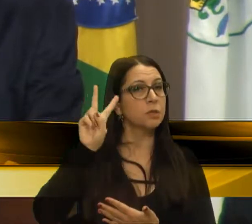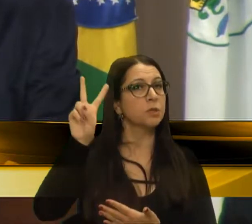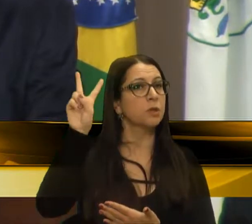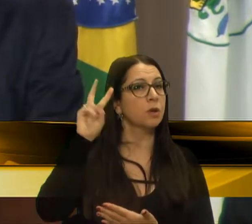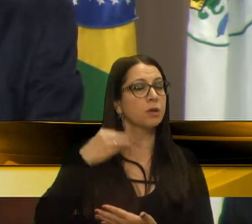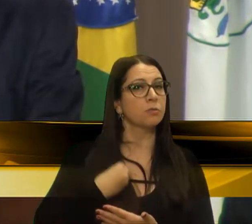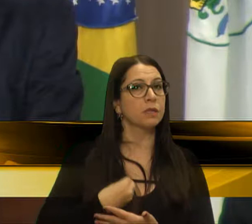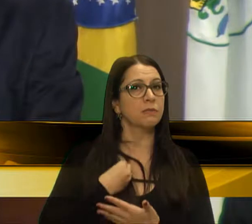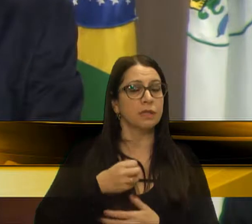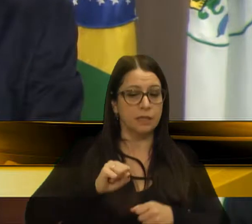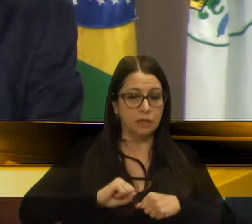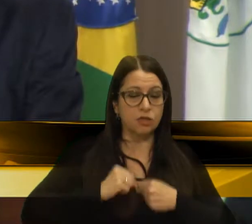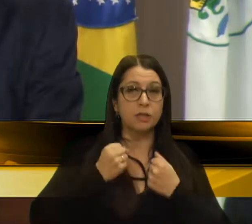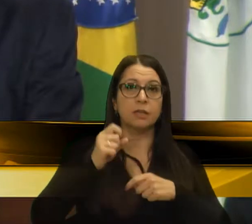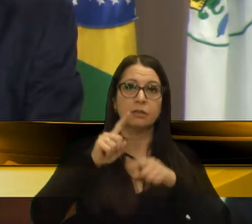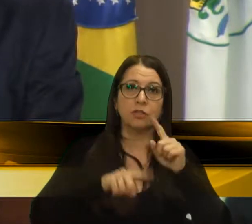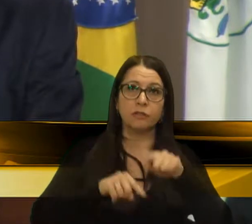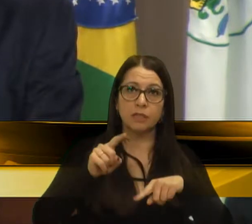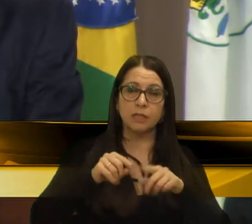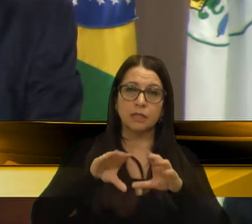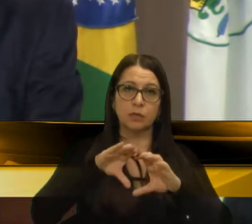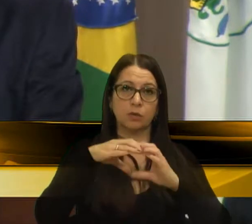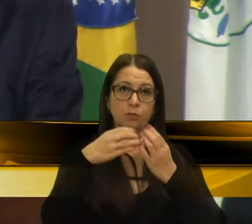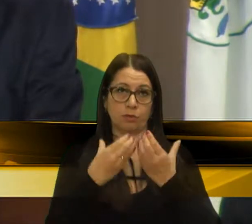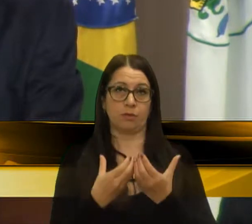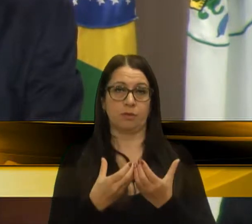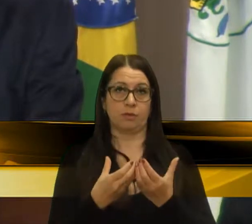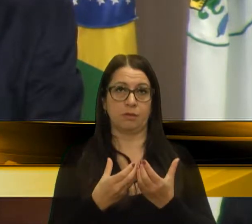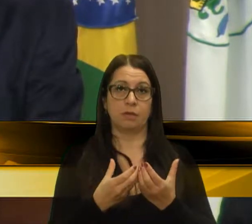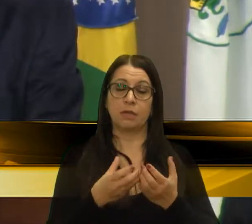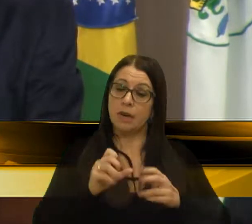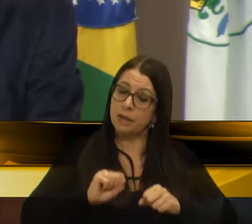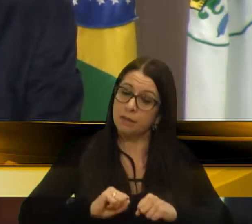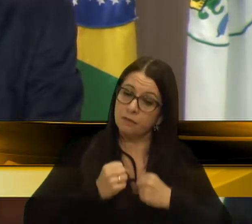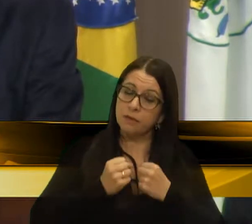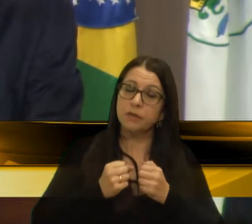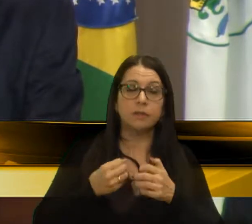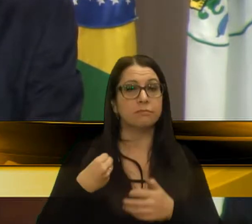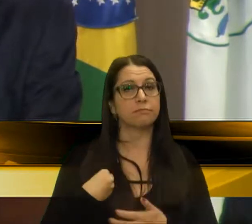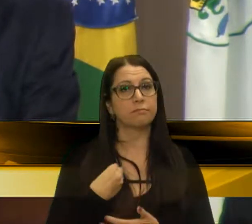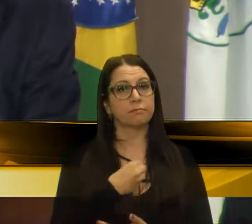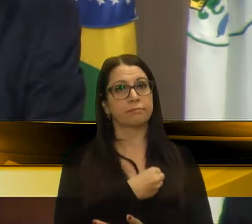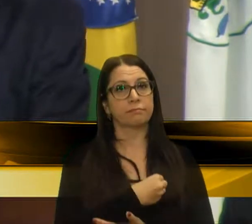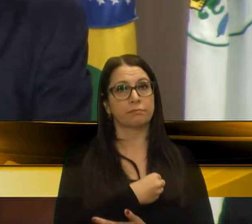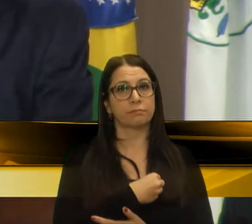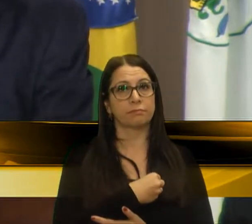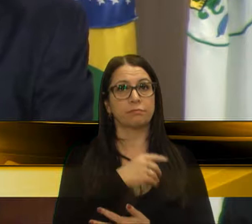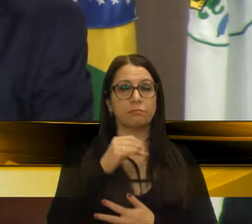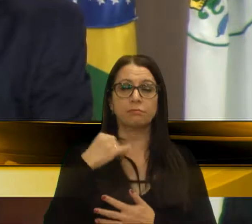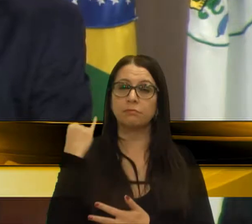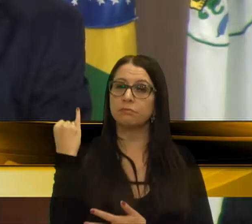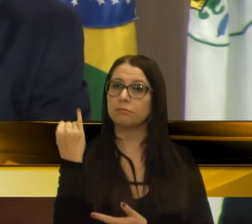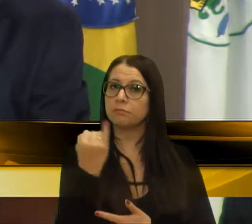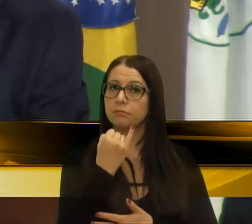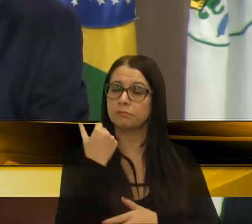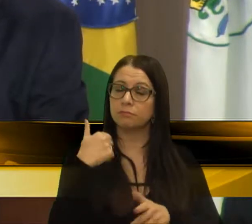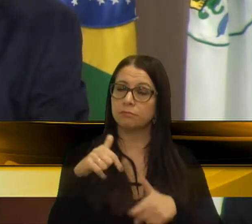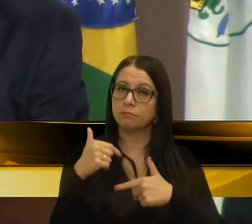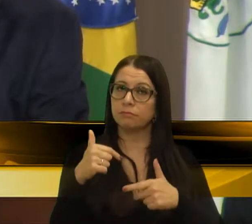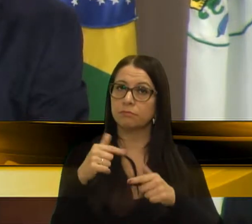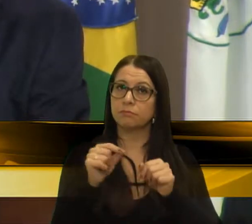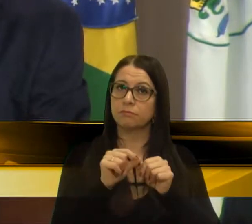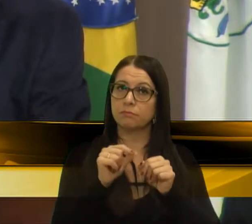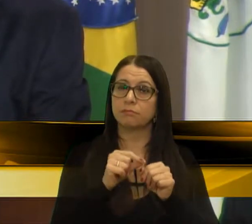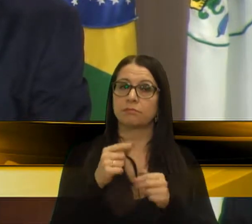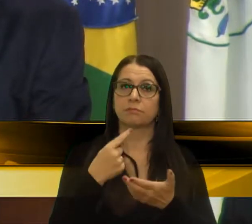vida dedicada às atividades de sua comunidade, na defesa da medicina, pelos relevantes serviços prestados à